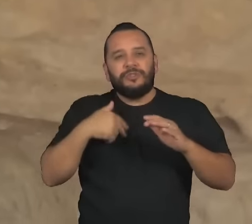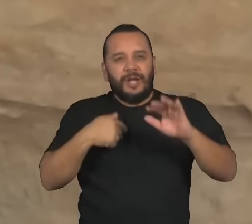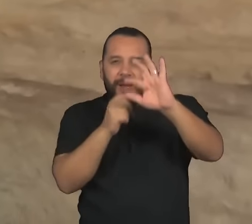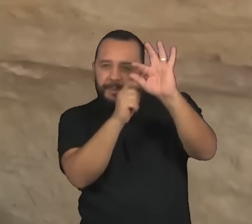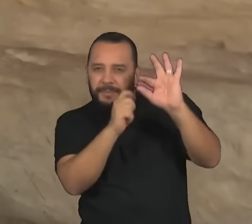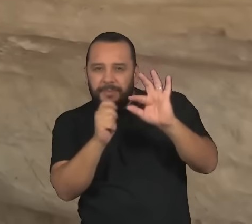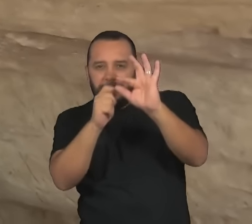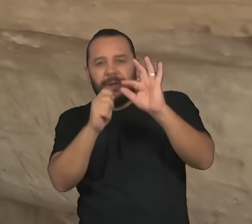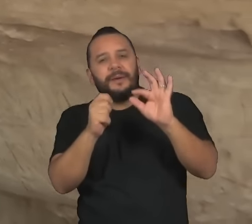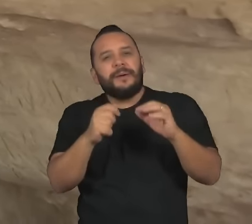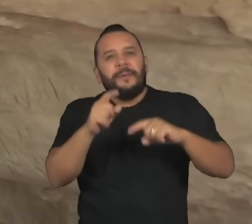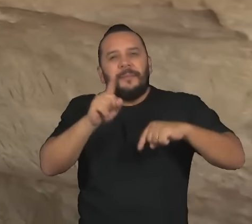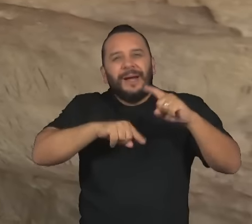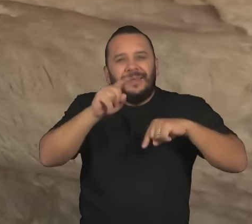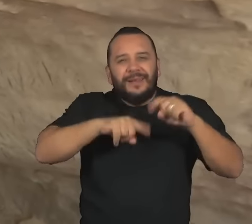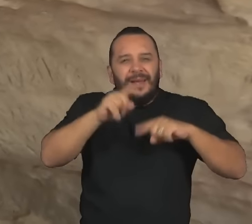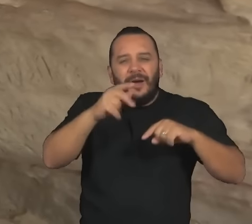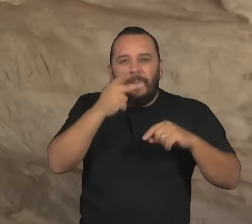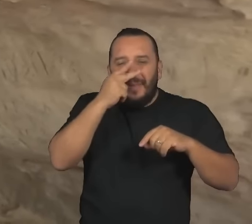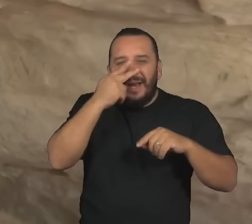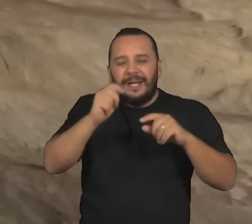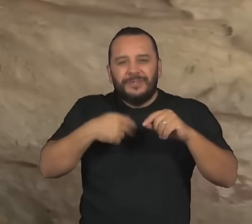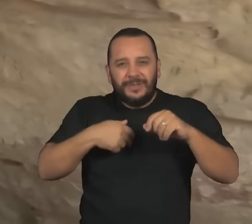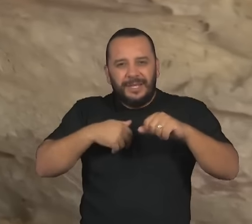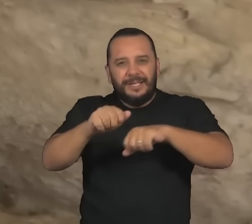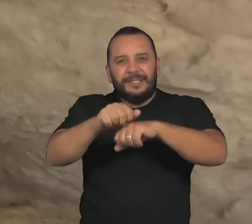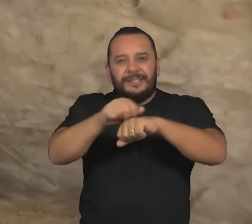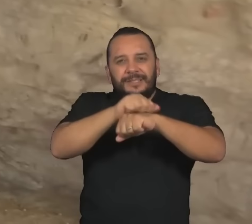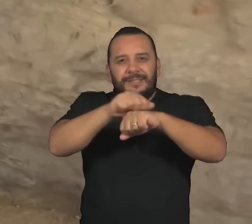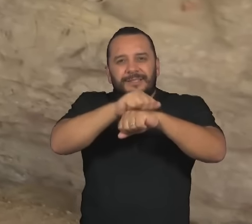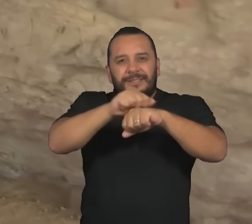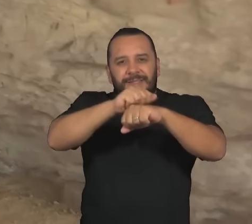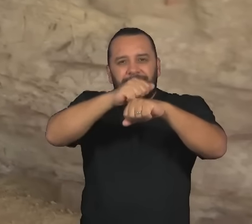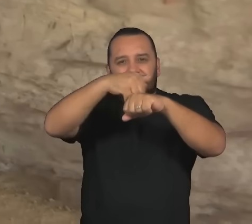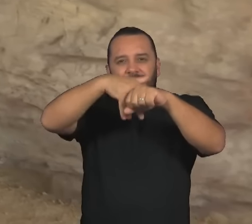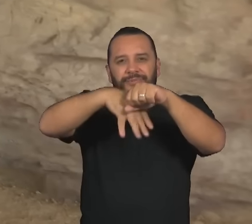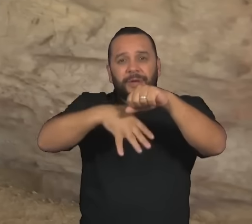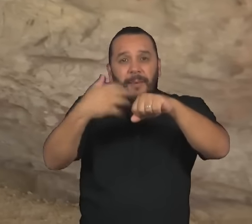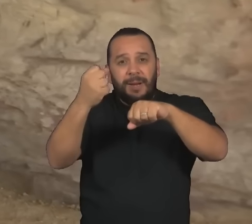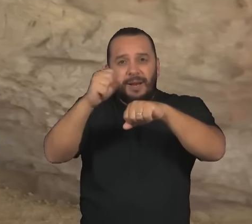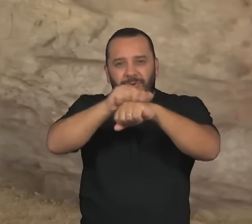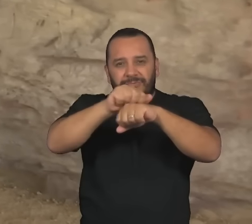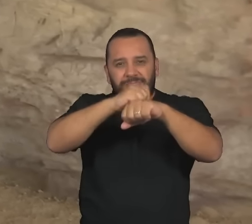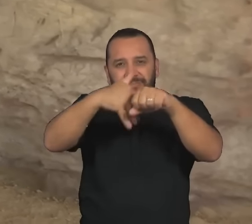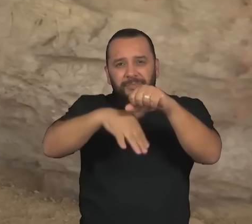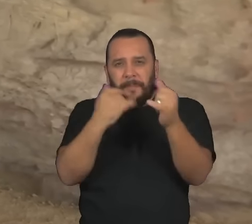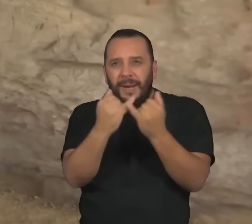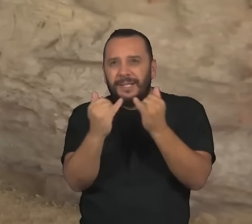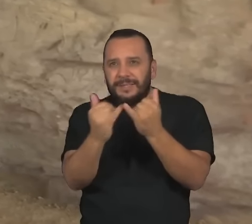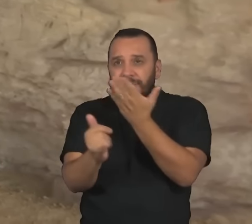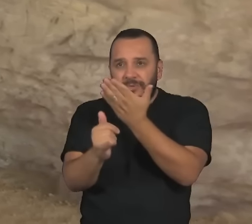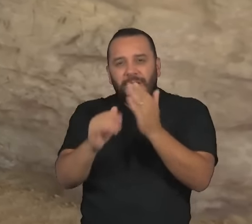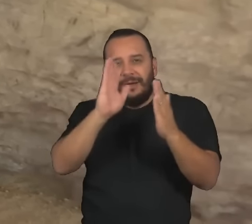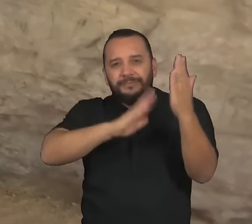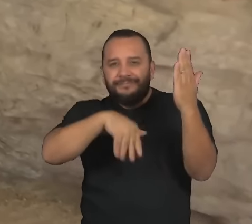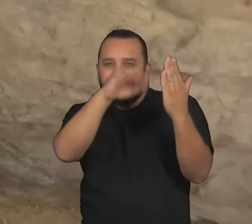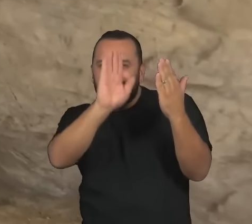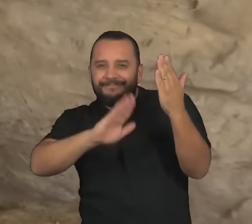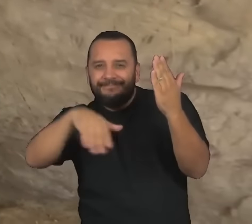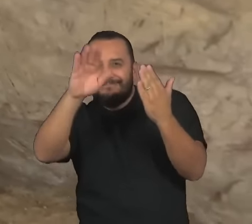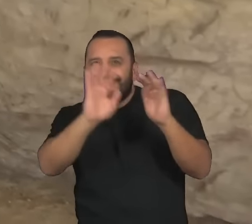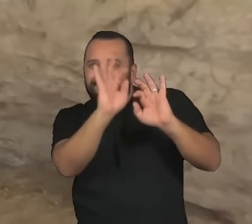um material parecido com o isopor. A tecnologia mais moderna usada na Europa tornou possível